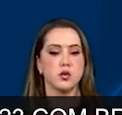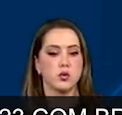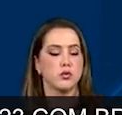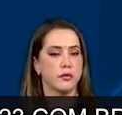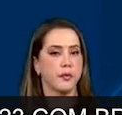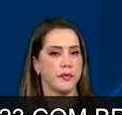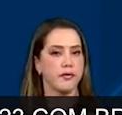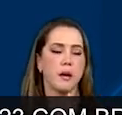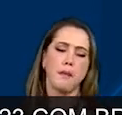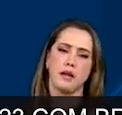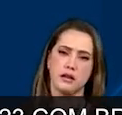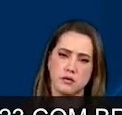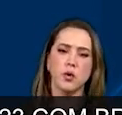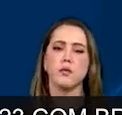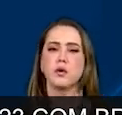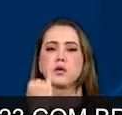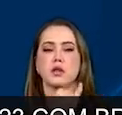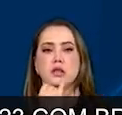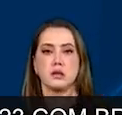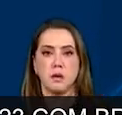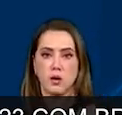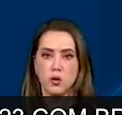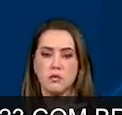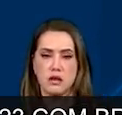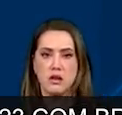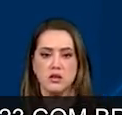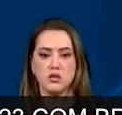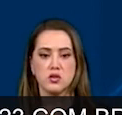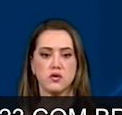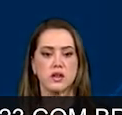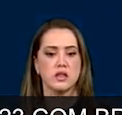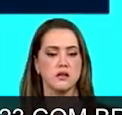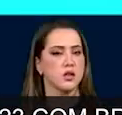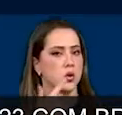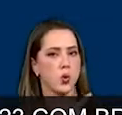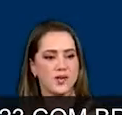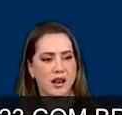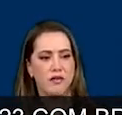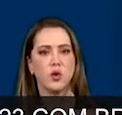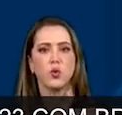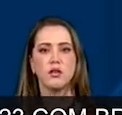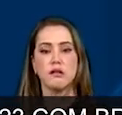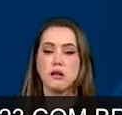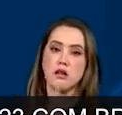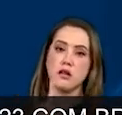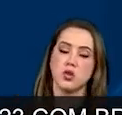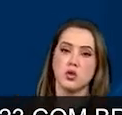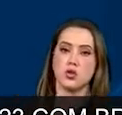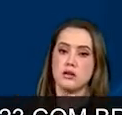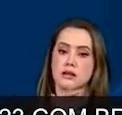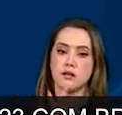país. Apesar da importância para a economia, muitas não conseguem se manter ativas.